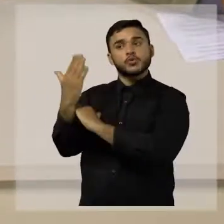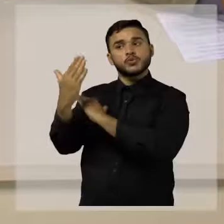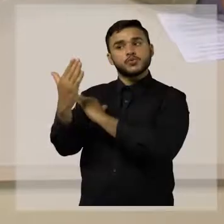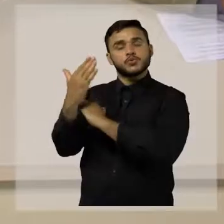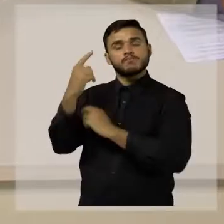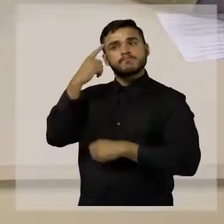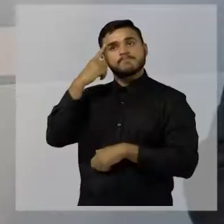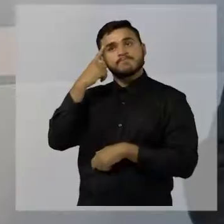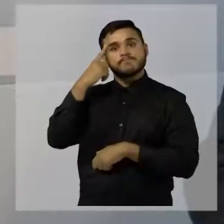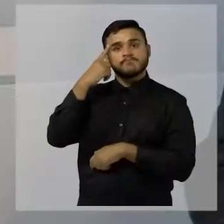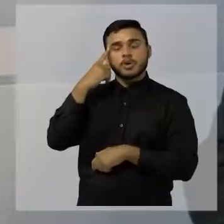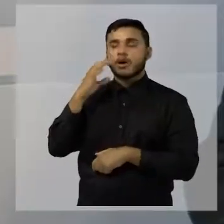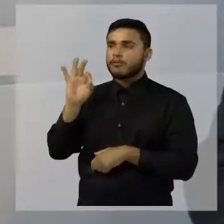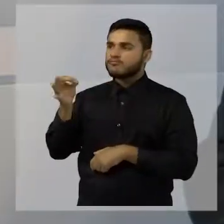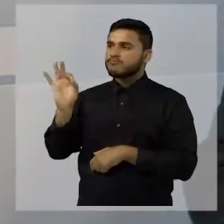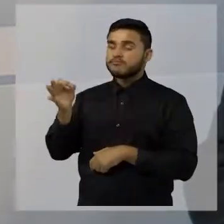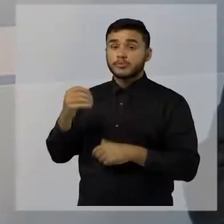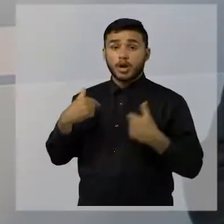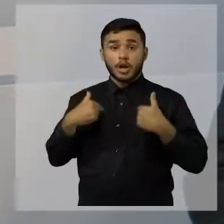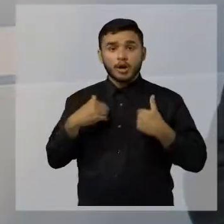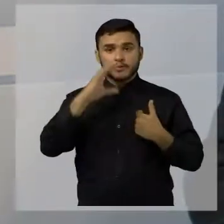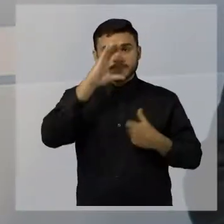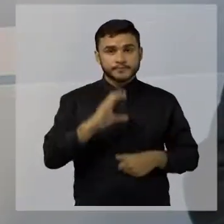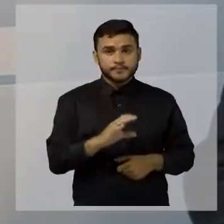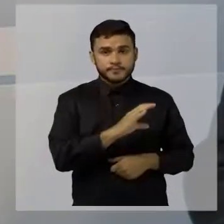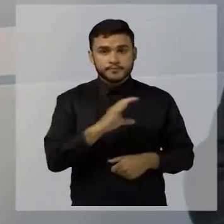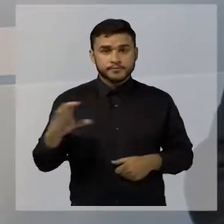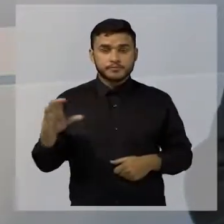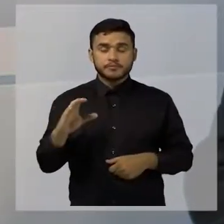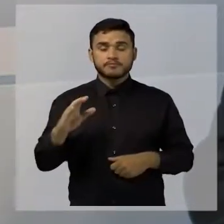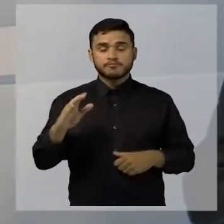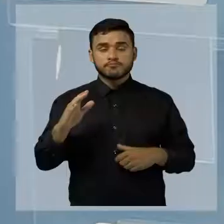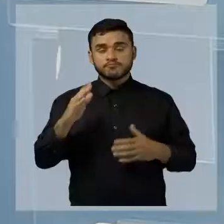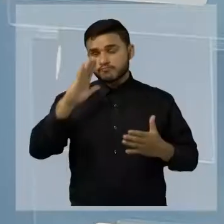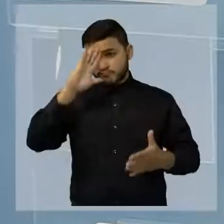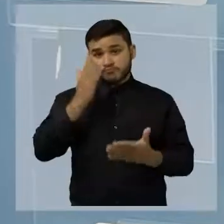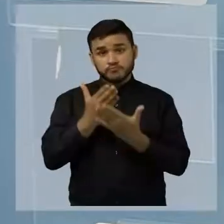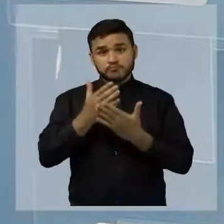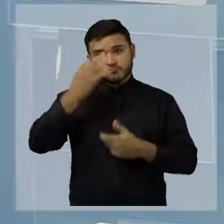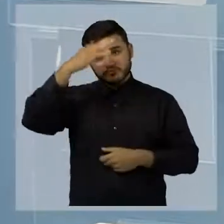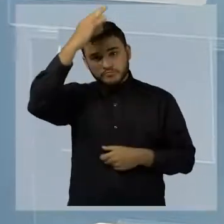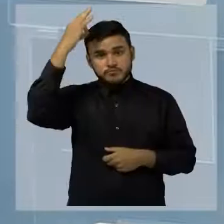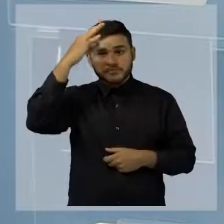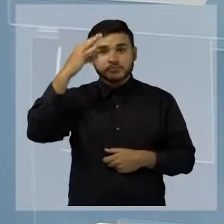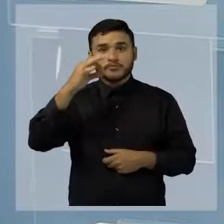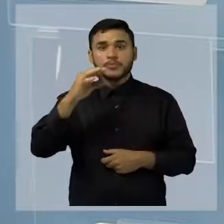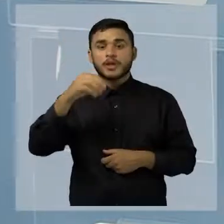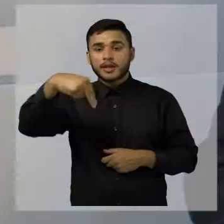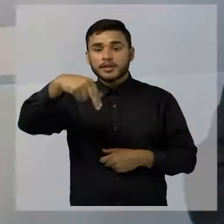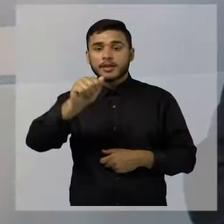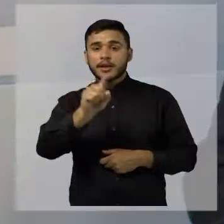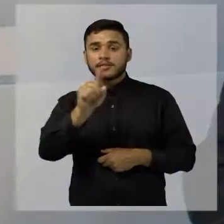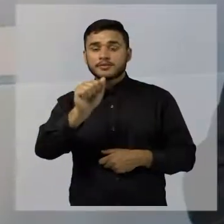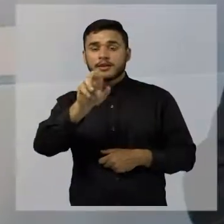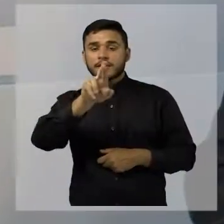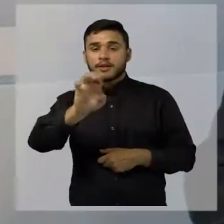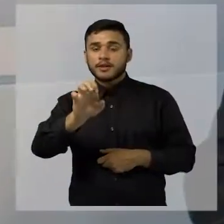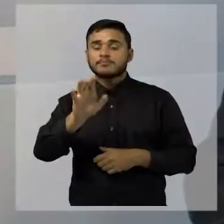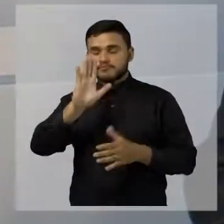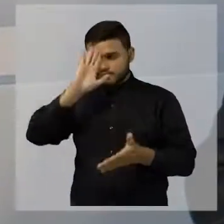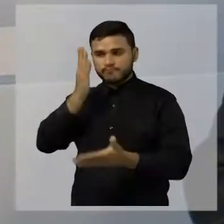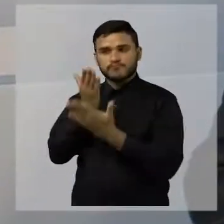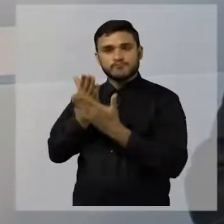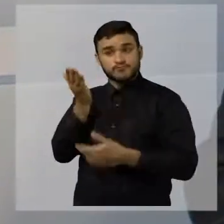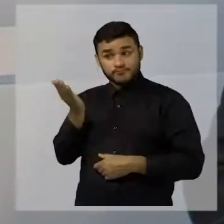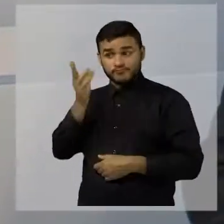digo brincando que eu sou católico, sou devoto de Nossa Senhora Nazaré e devoto do Padre Batista, né? Então é isso aí, estamos trabalhando,